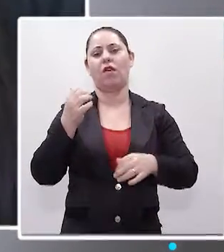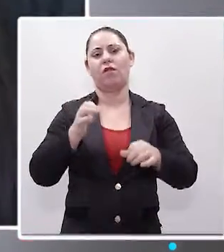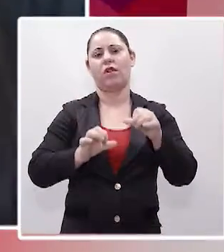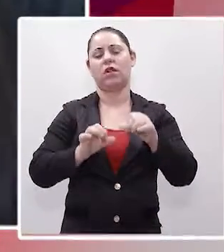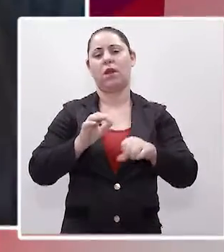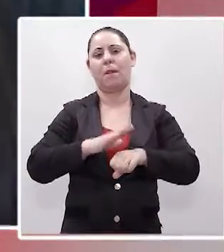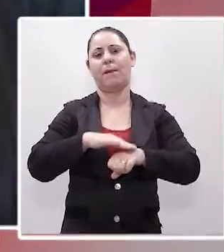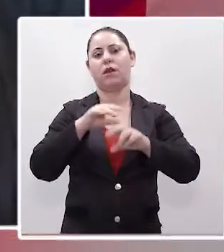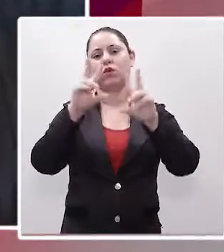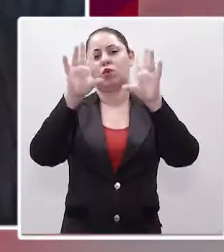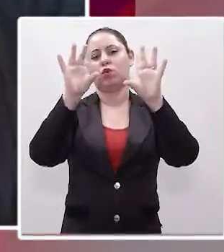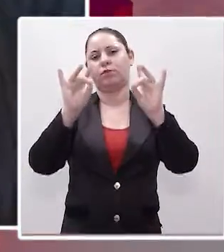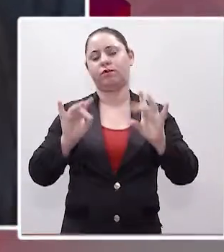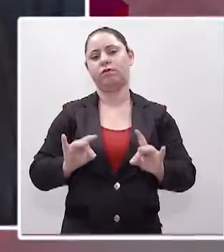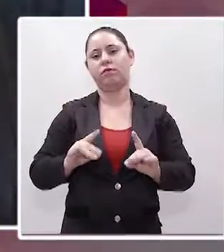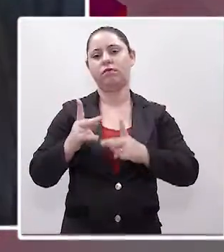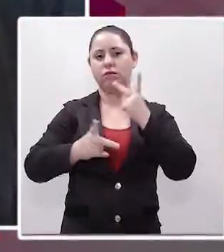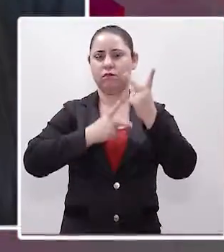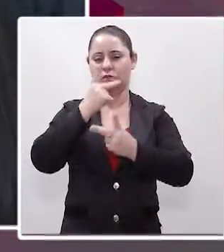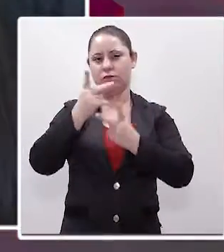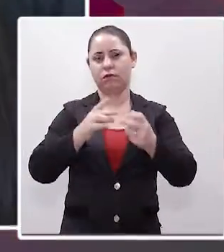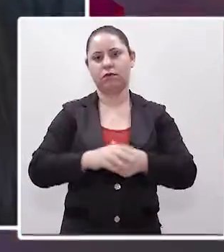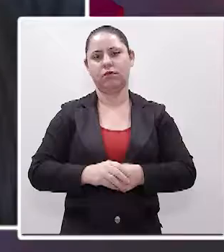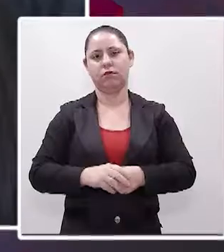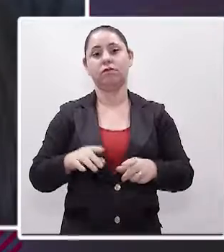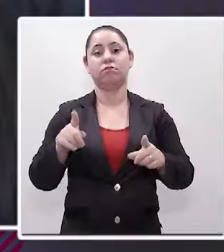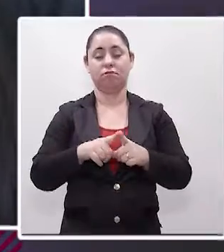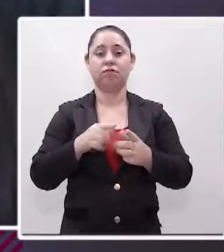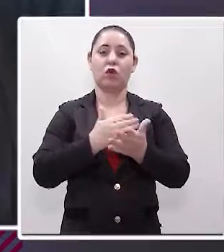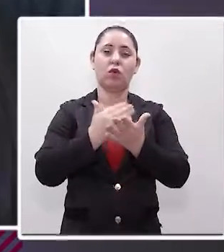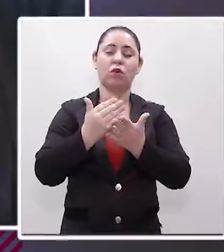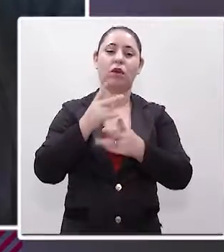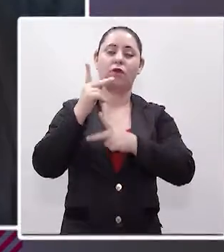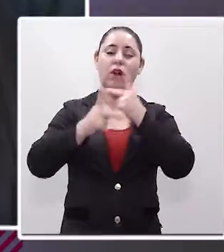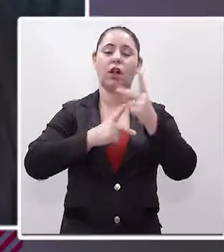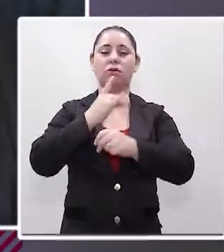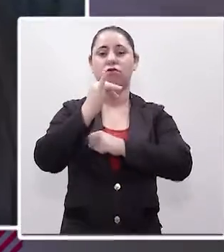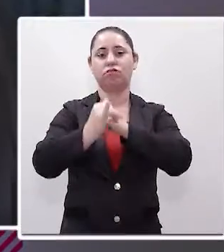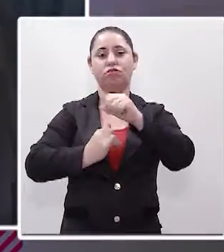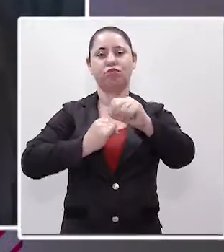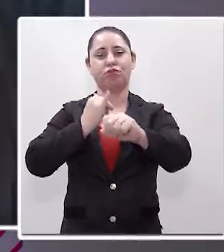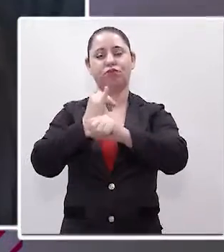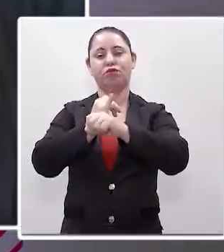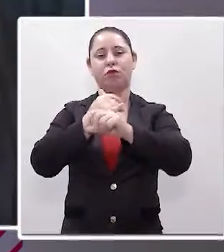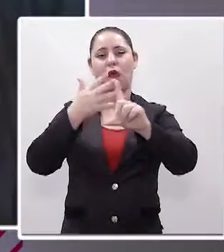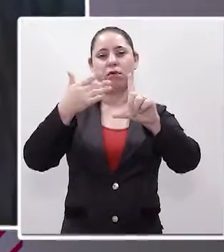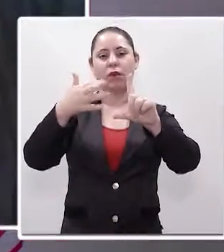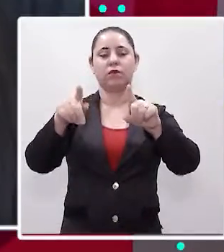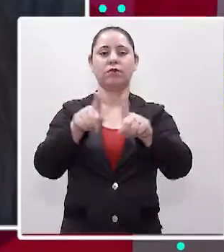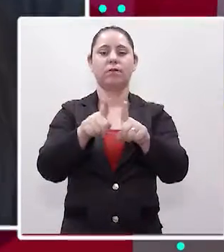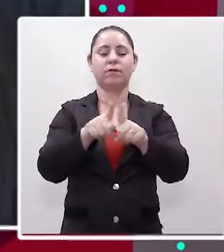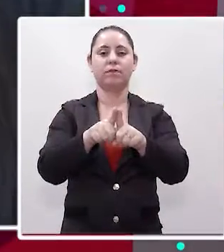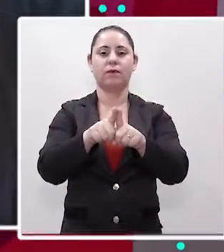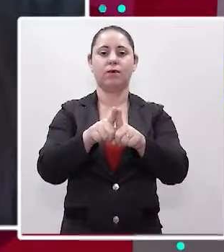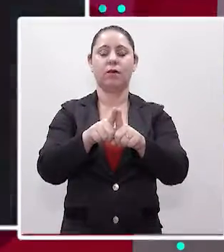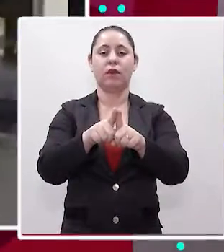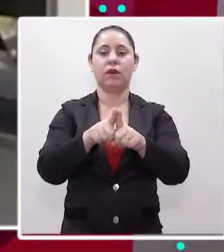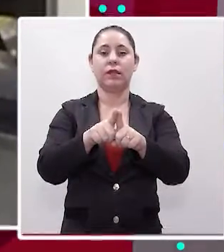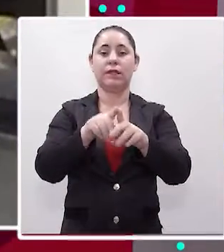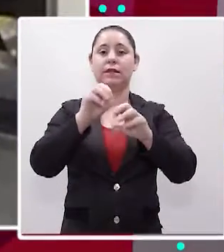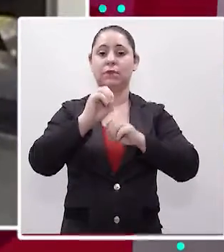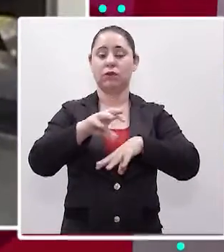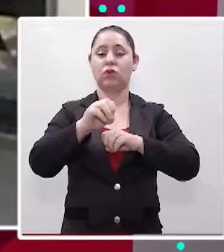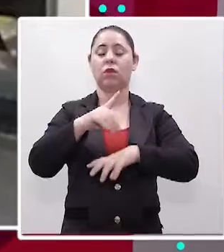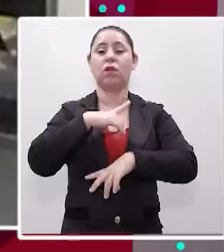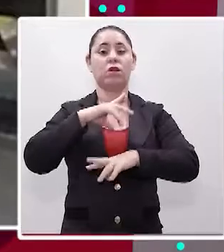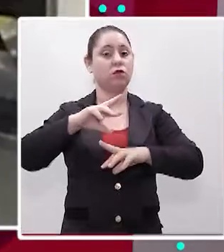Independente dessa avaliação mais contextual que a senhora falou, eu até falei no começo, ensino virtualizado, porque, pelo que a senhora já até explicou